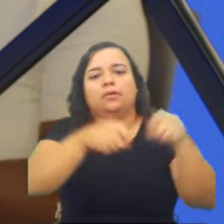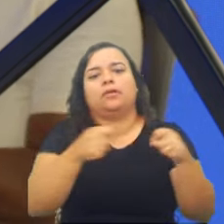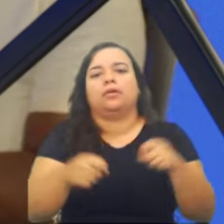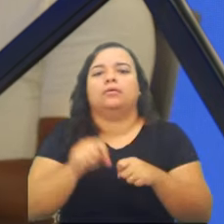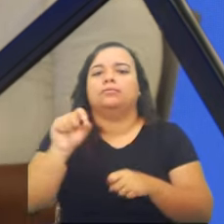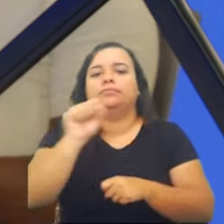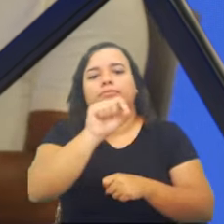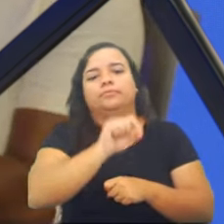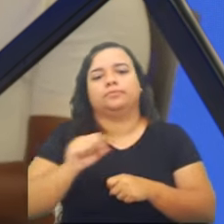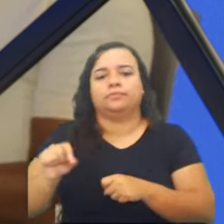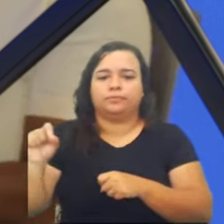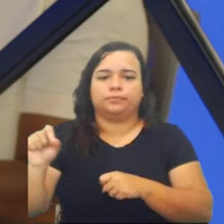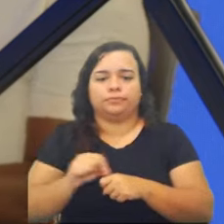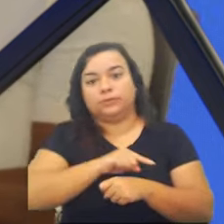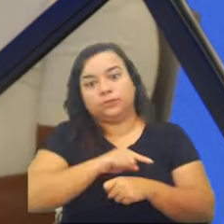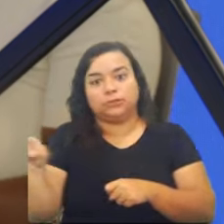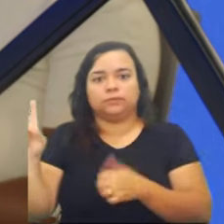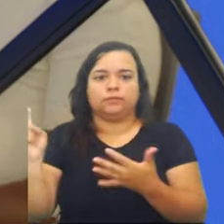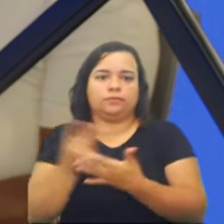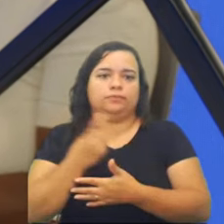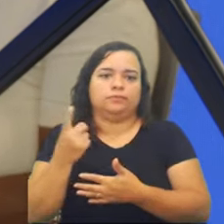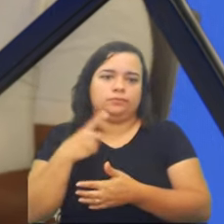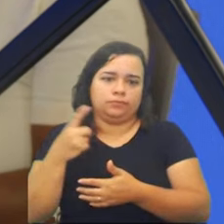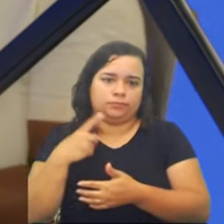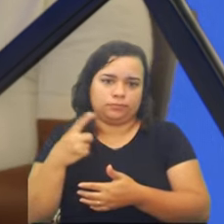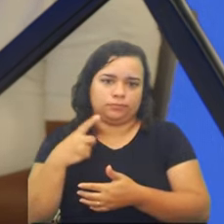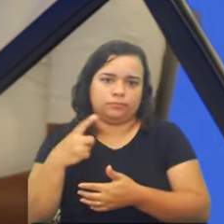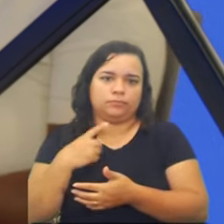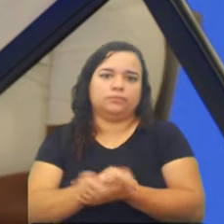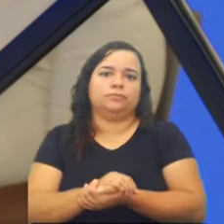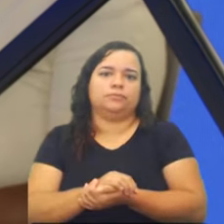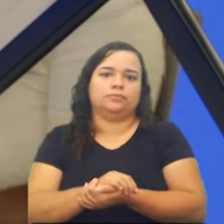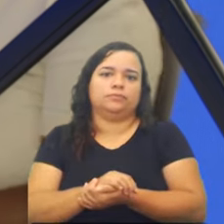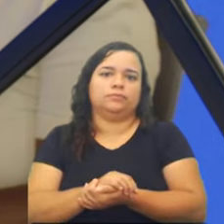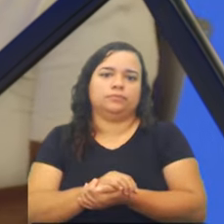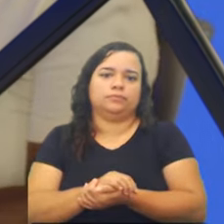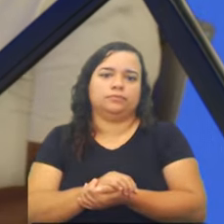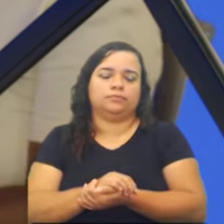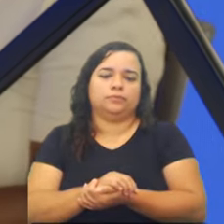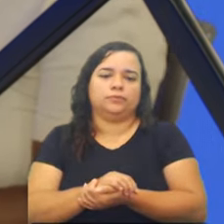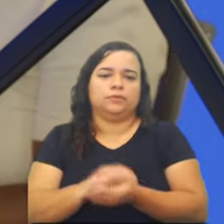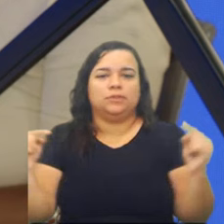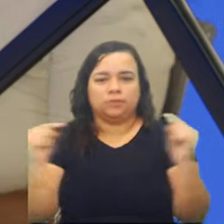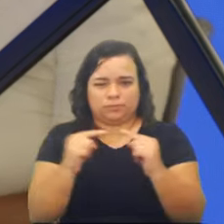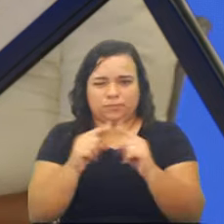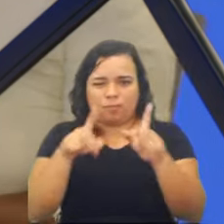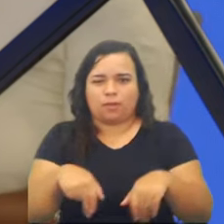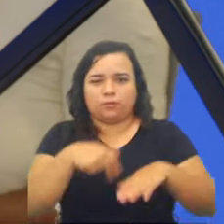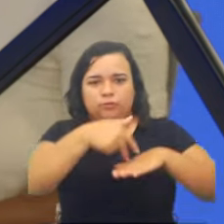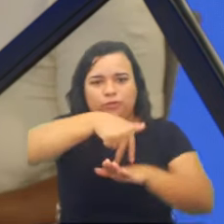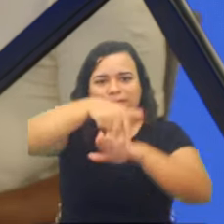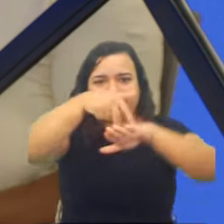a quebrar e essa onda que vem sabe a ou furar a onda né como dizem os sufistas porque senão a